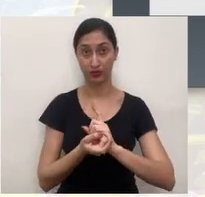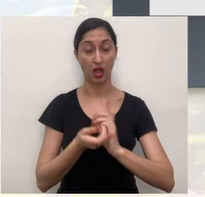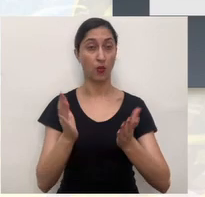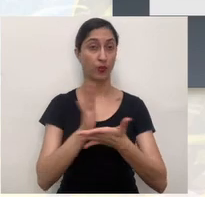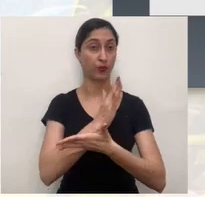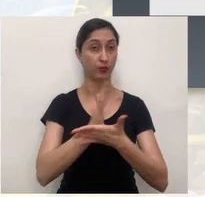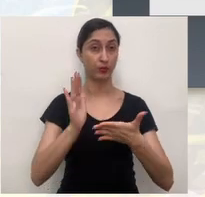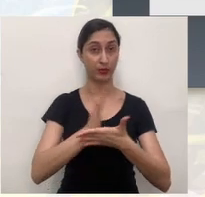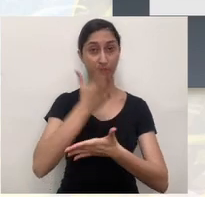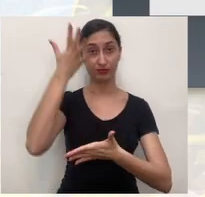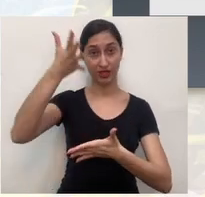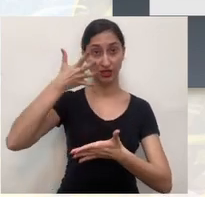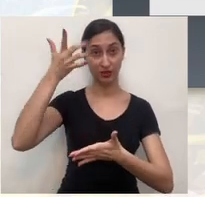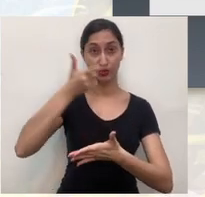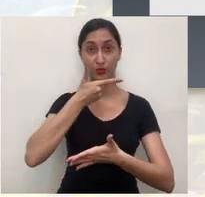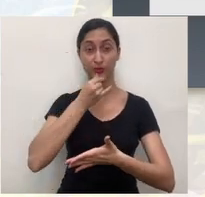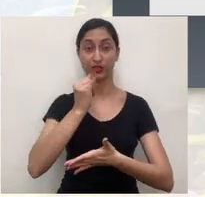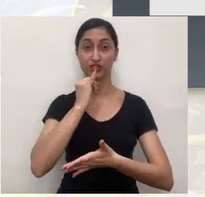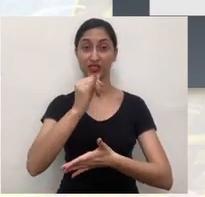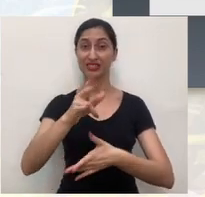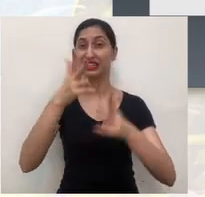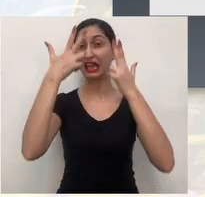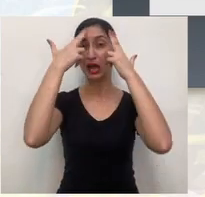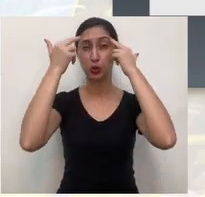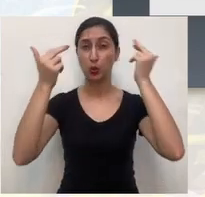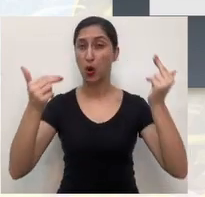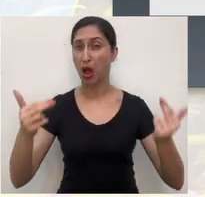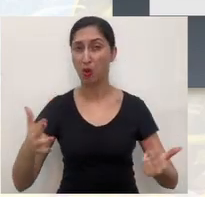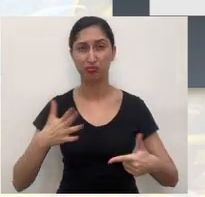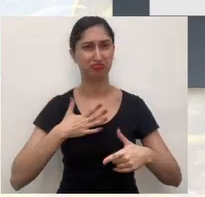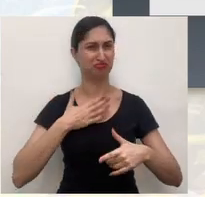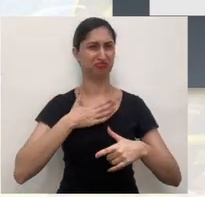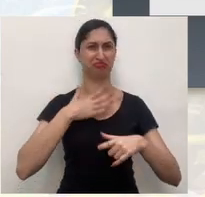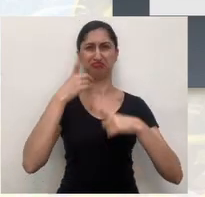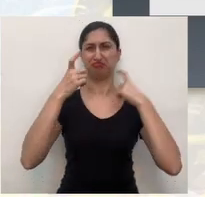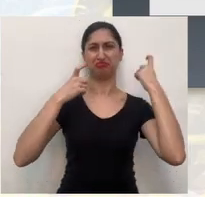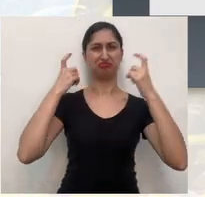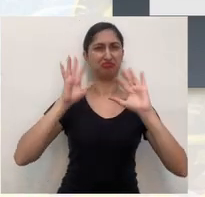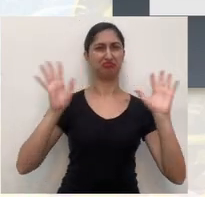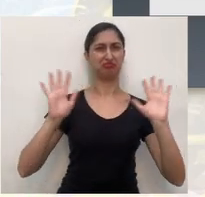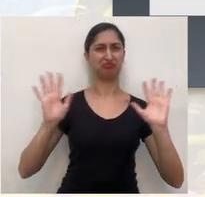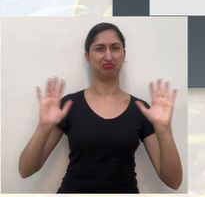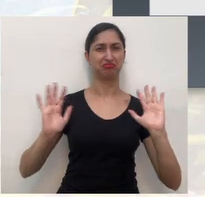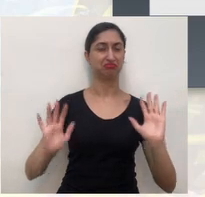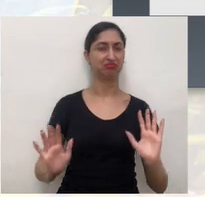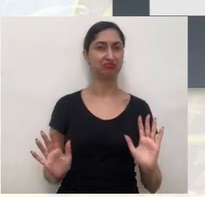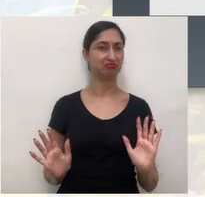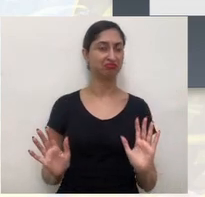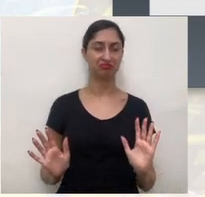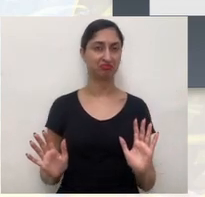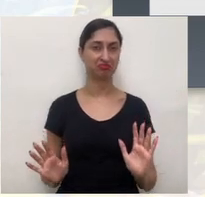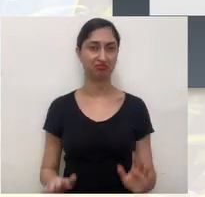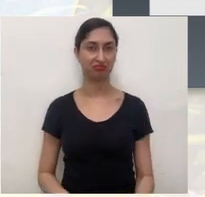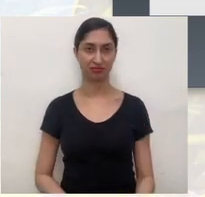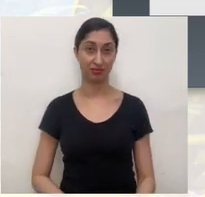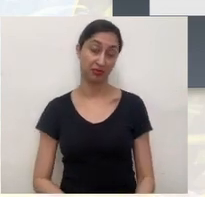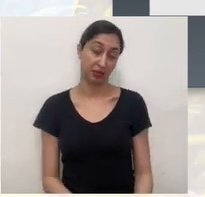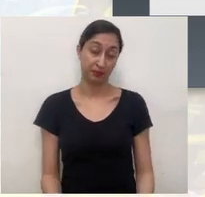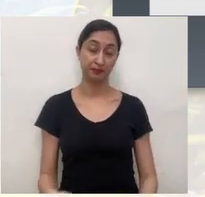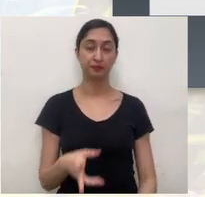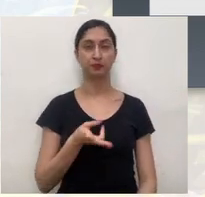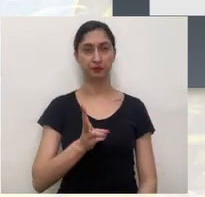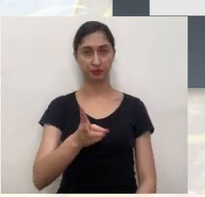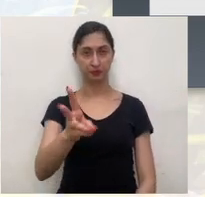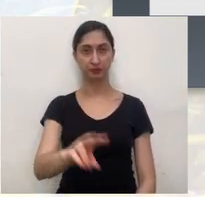palestras, Roberto disse: a naturalidade não me preocupa como elemento de composição. Tá? Bom,